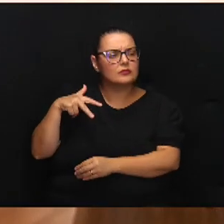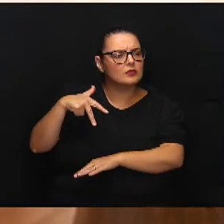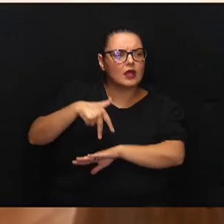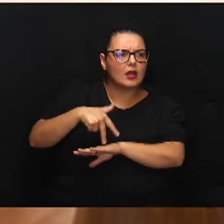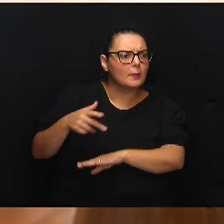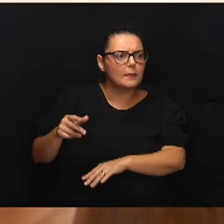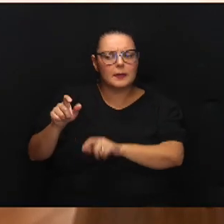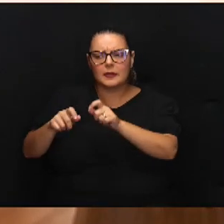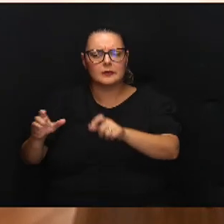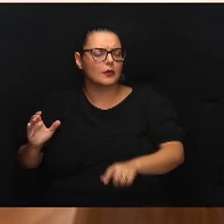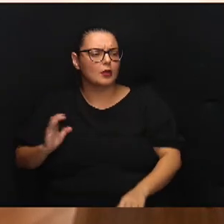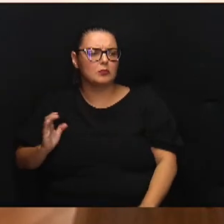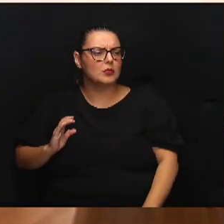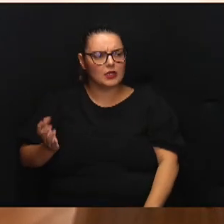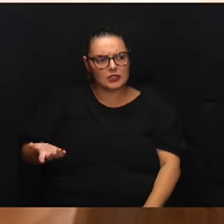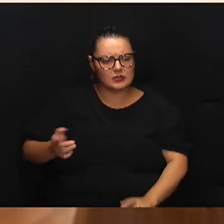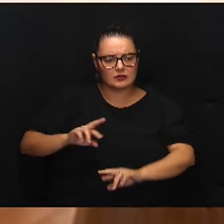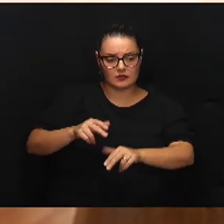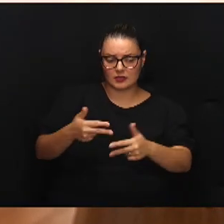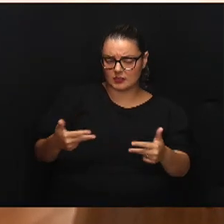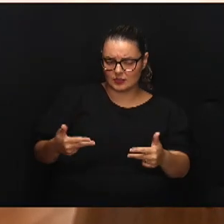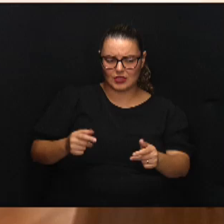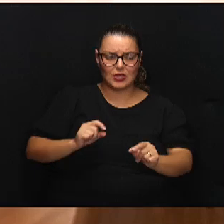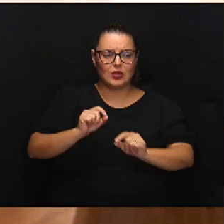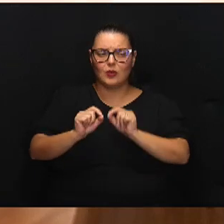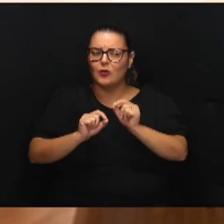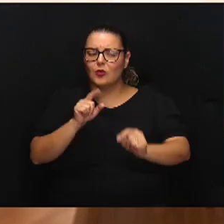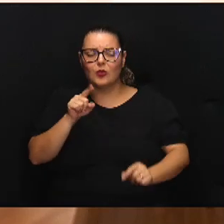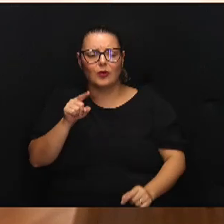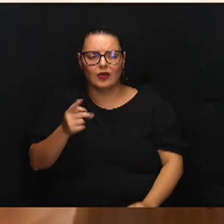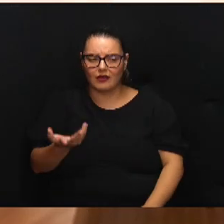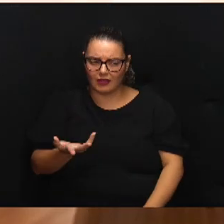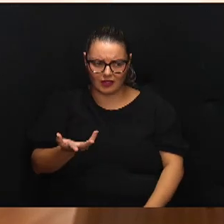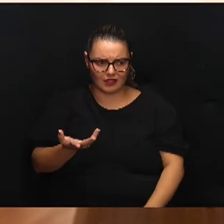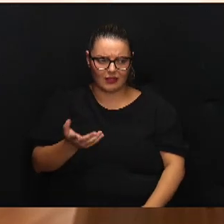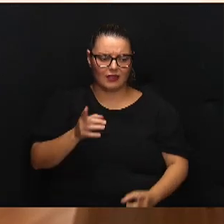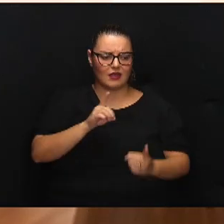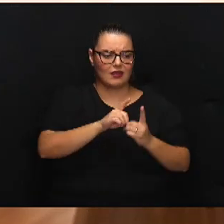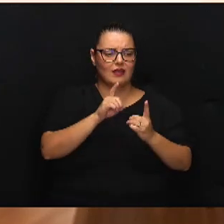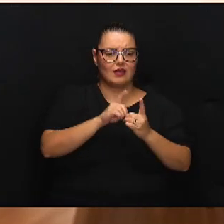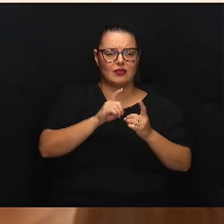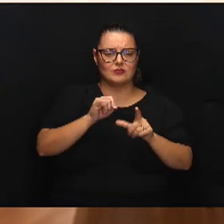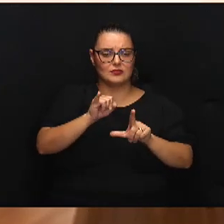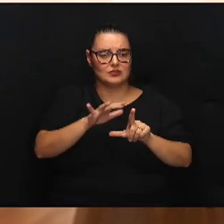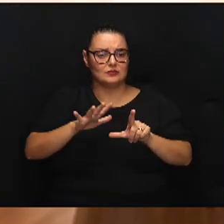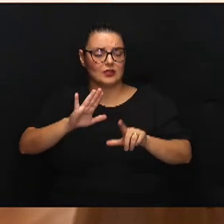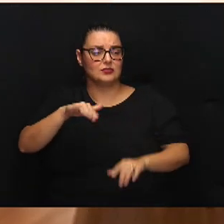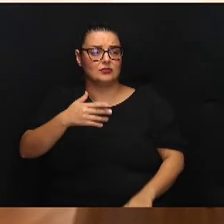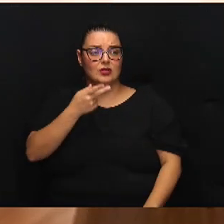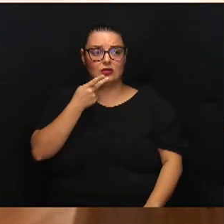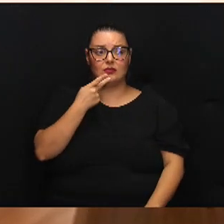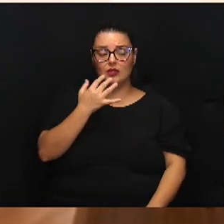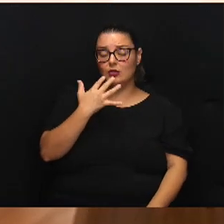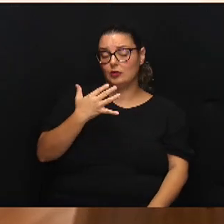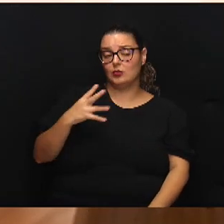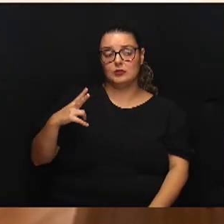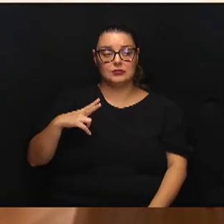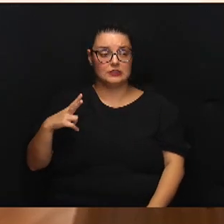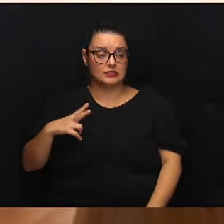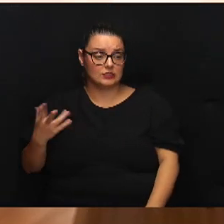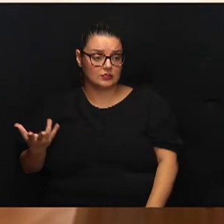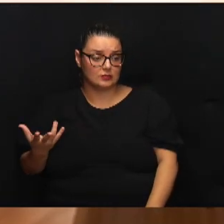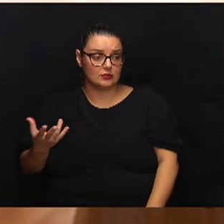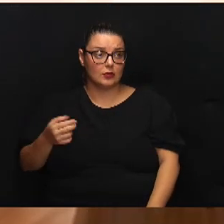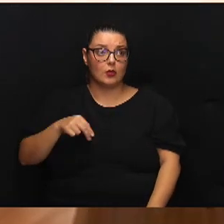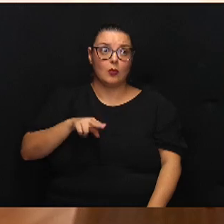gente rica e uma série de coisas. O que é exatamente a consultoria de imagem, quando a gente fala em coloração pessoal? Ou